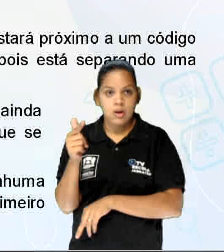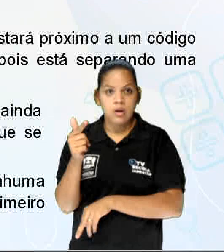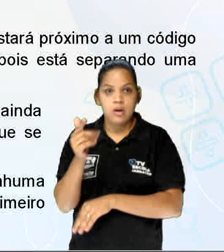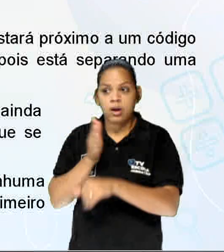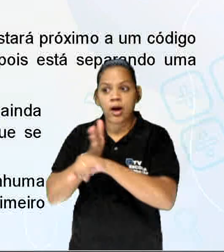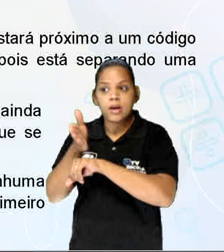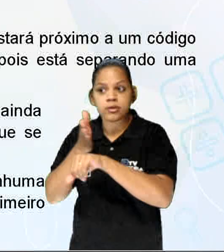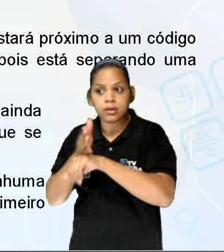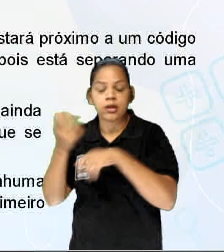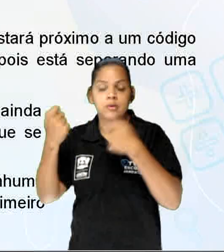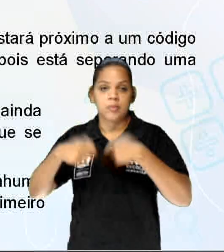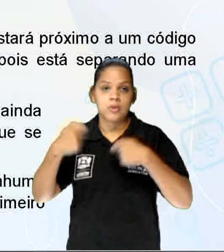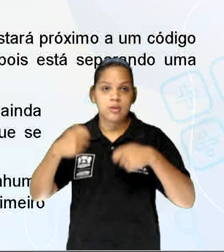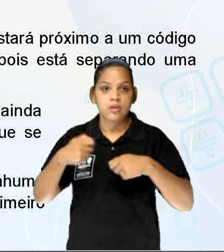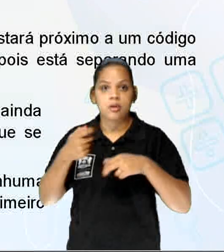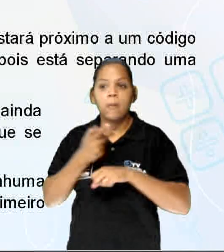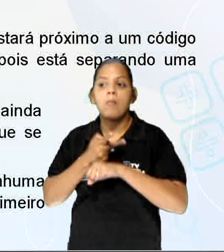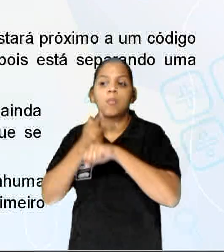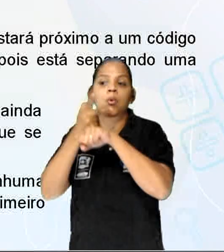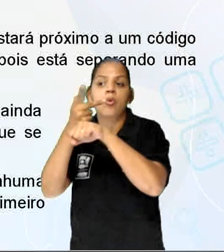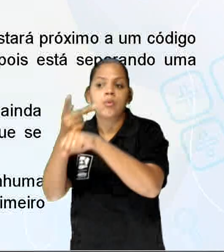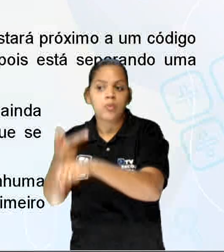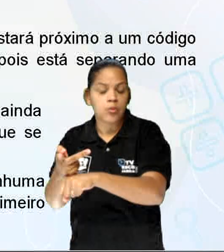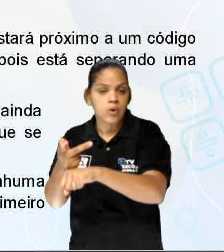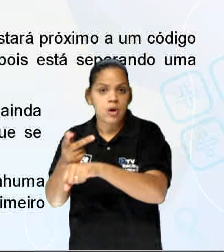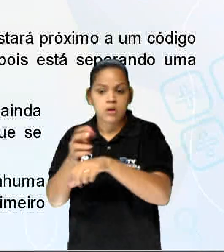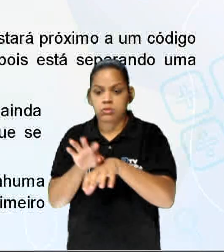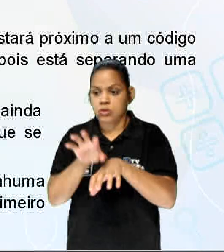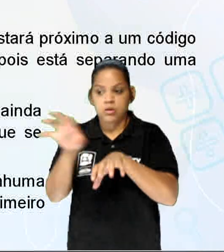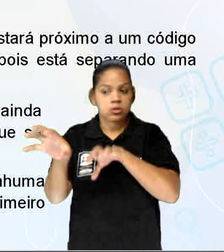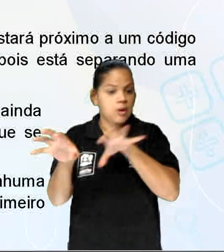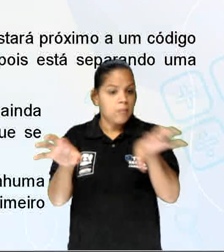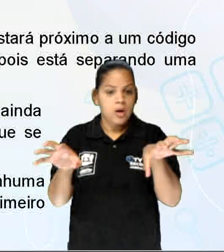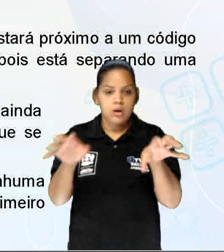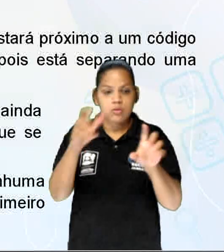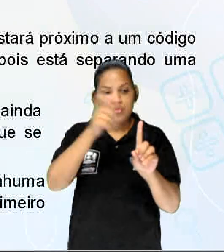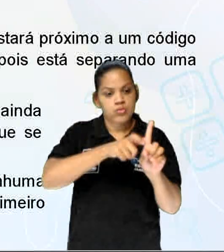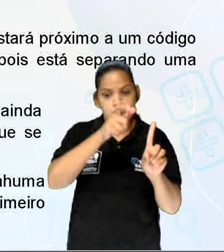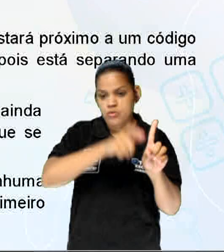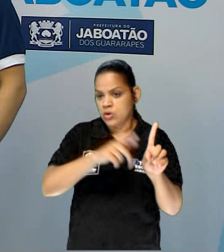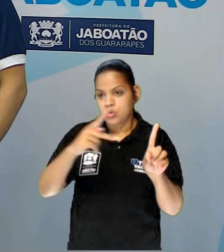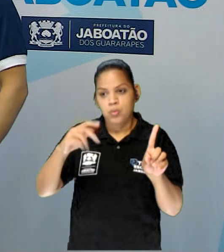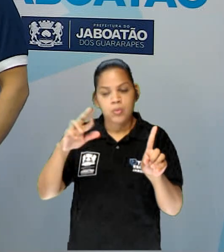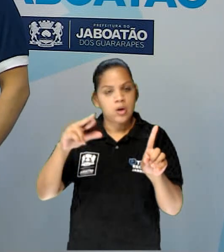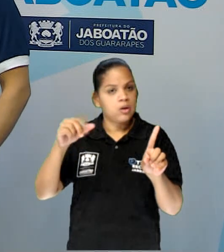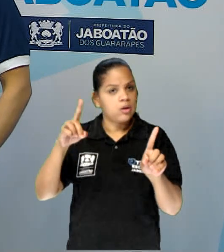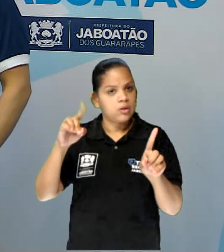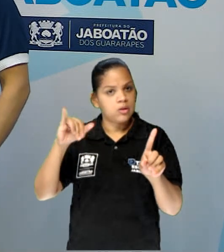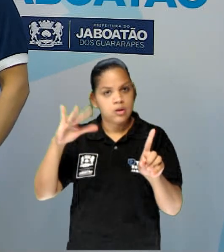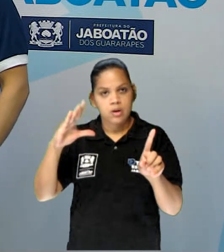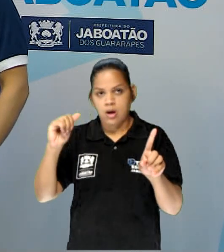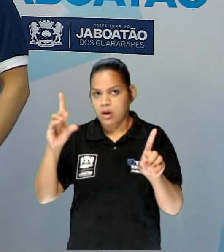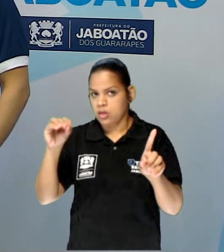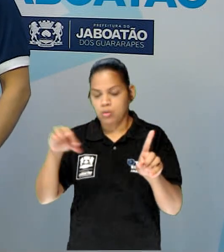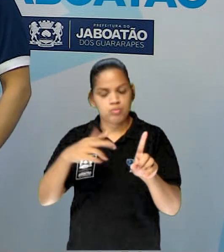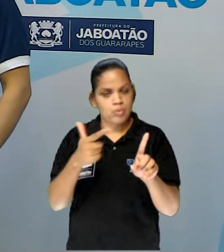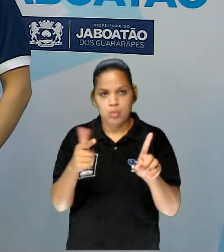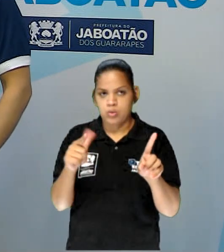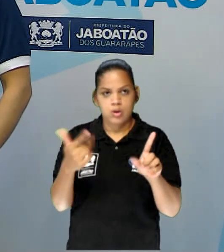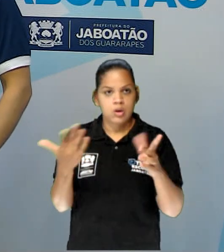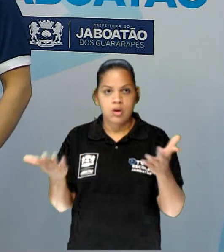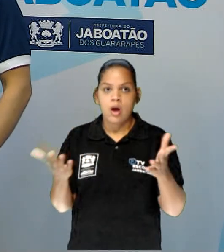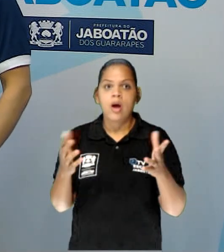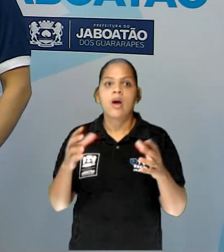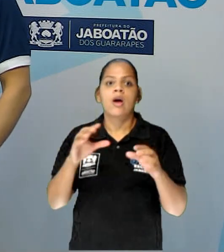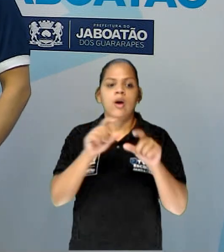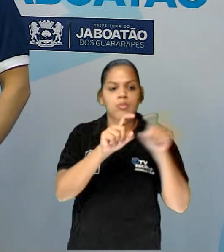deve procurar. Não está sendo separado aí o sujeito do predicado. O que se separa aqui são orações